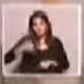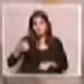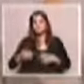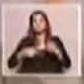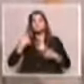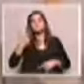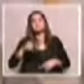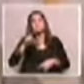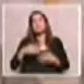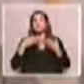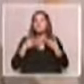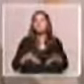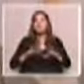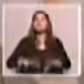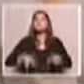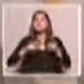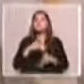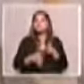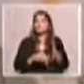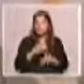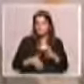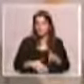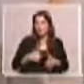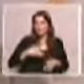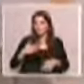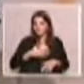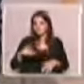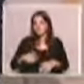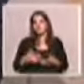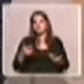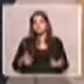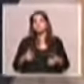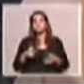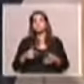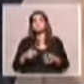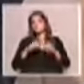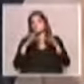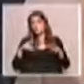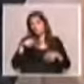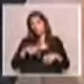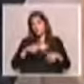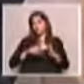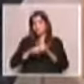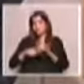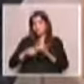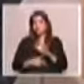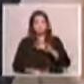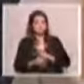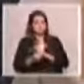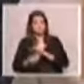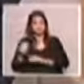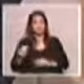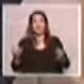é ajudar no desenvolvimento industrial e empresarial dos conceitos deste tipo de projetos inovadores e